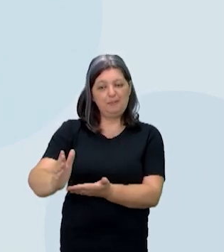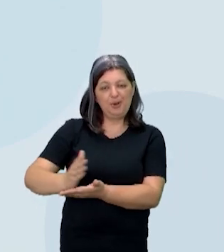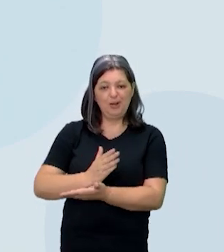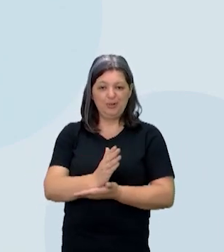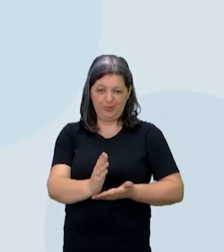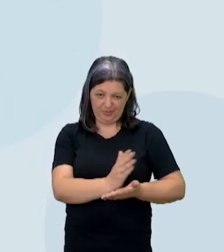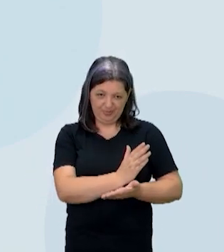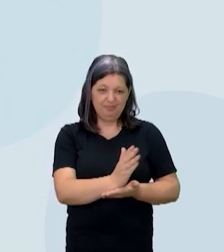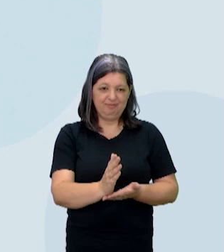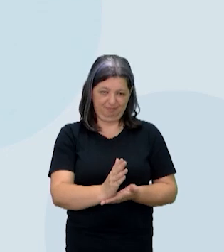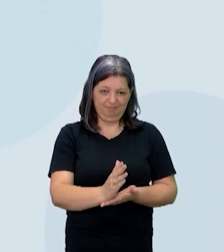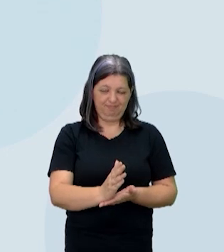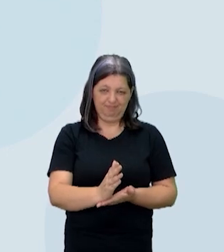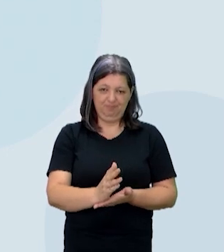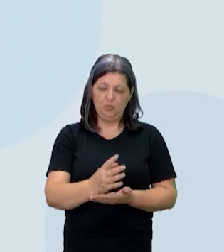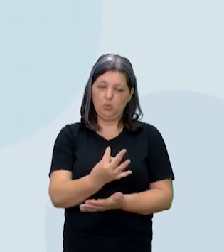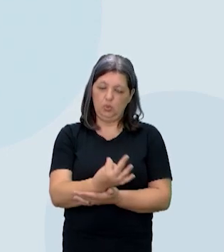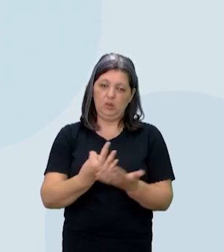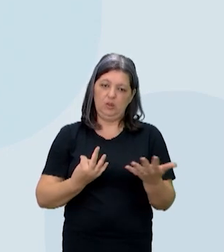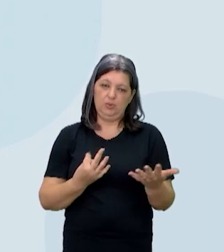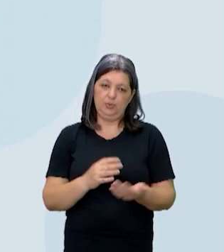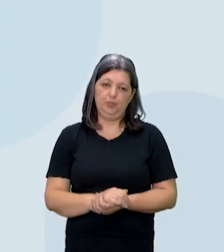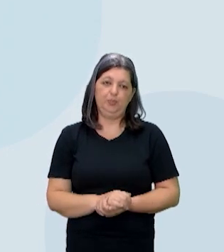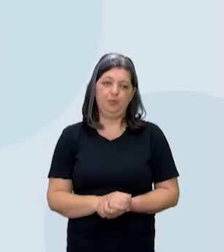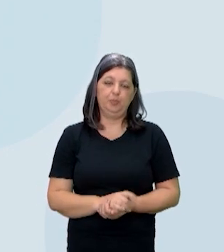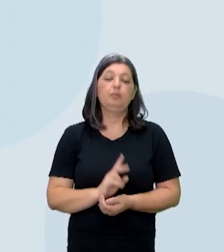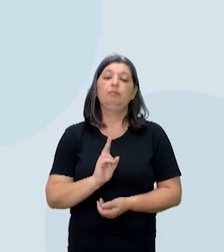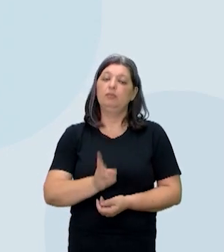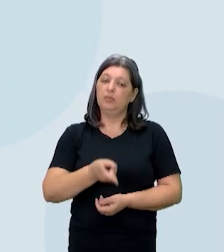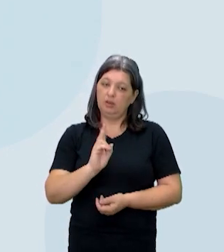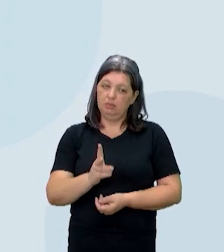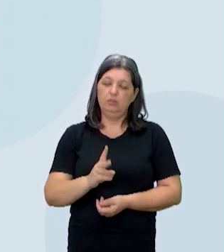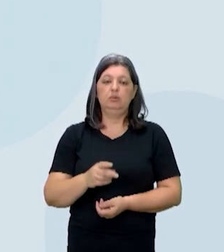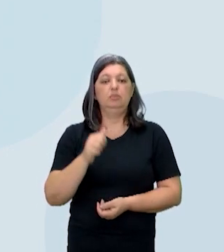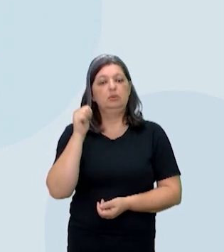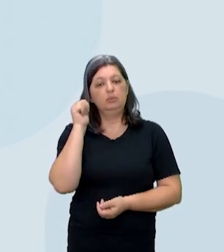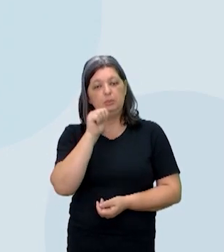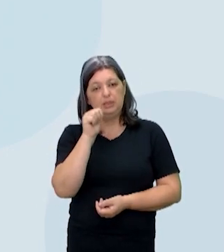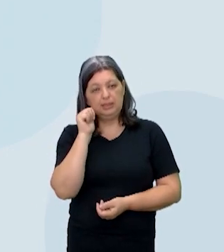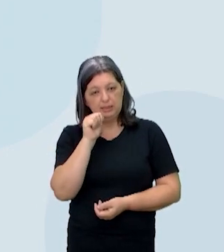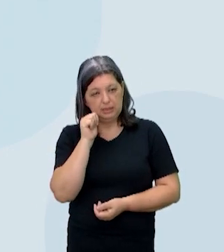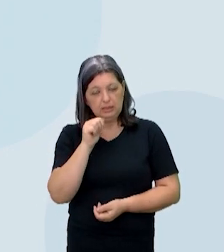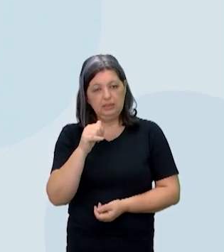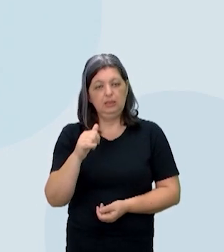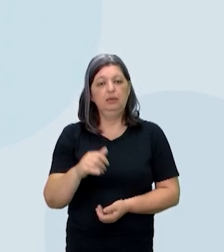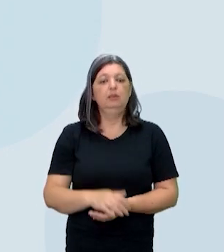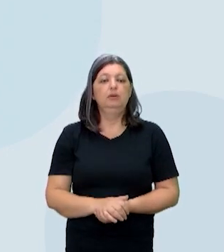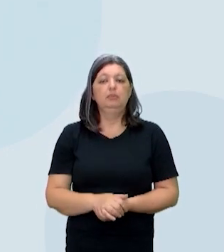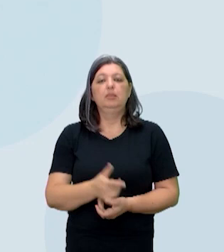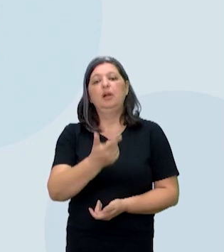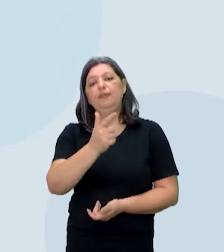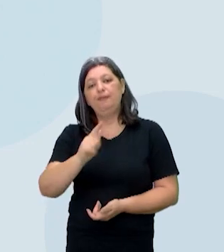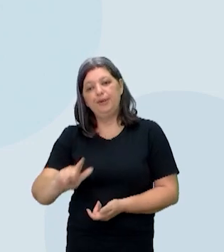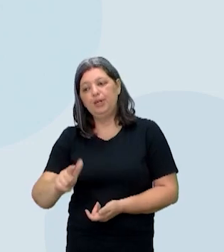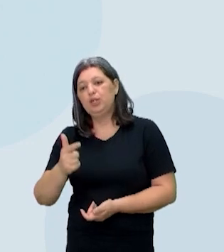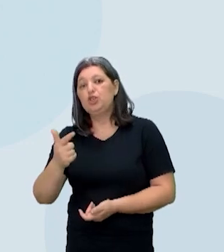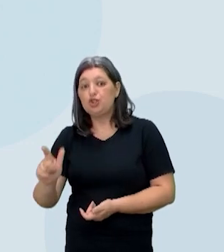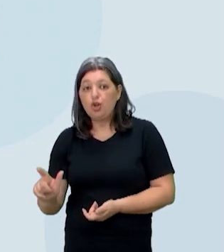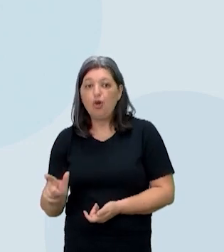garotos e garotas no texto, tá bom, gente? E a gente continua. Garotas de novo, para eu não